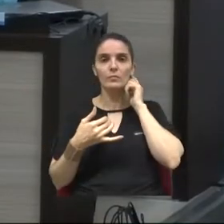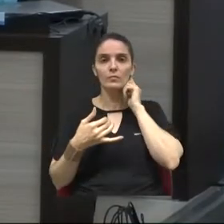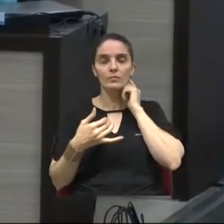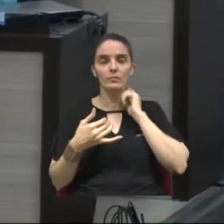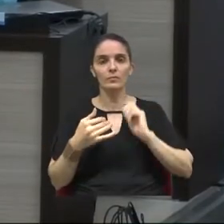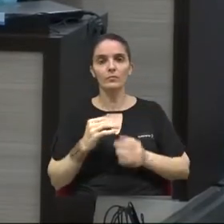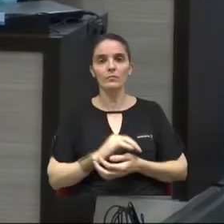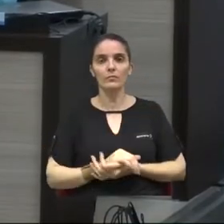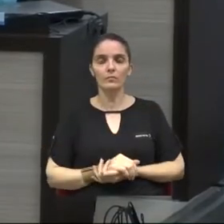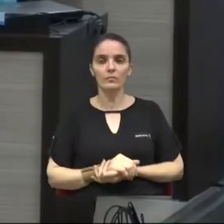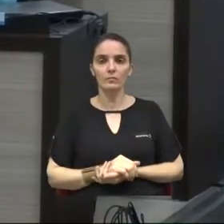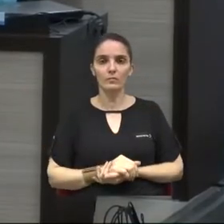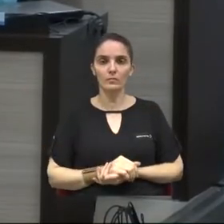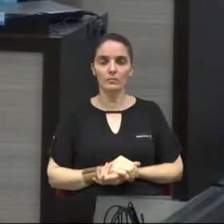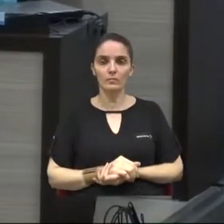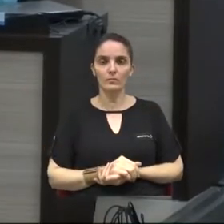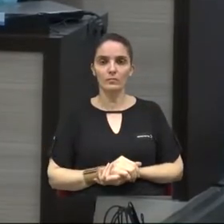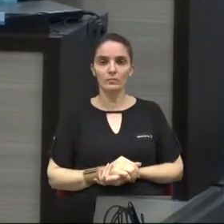do